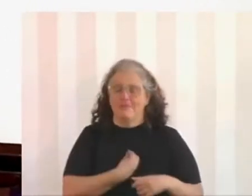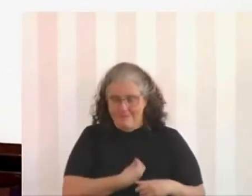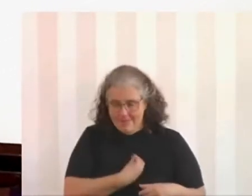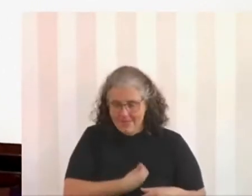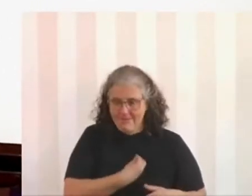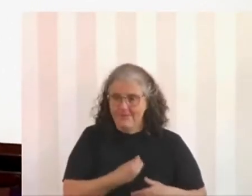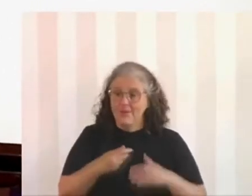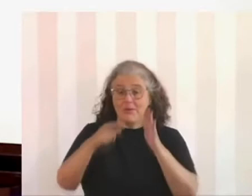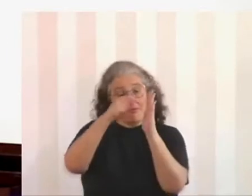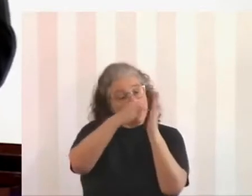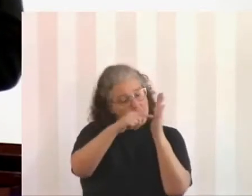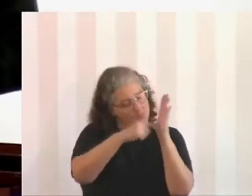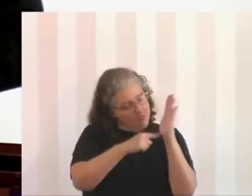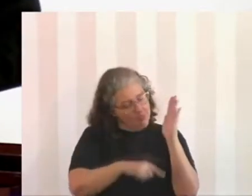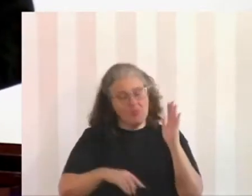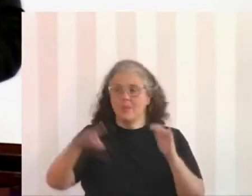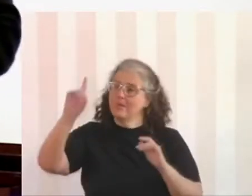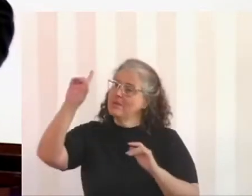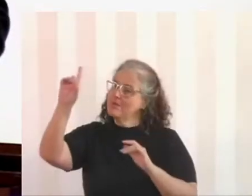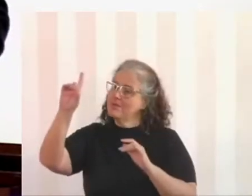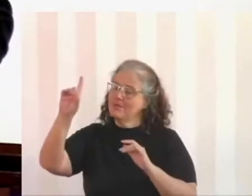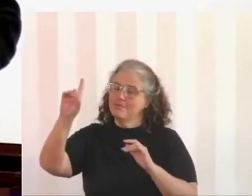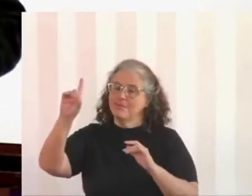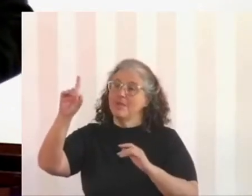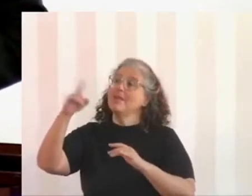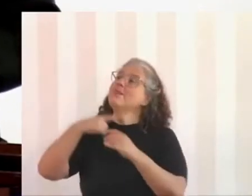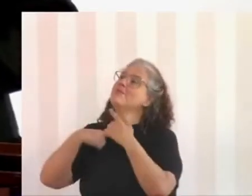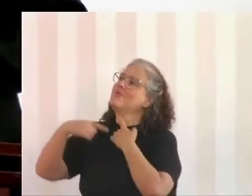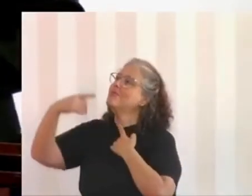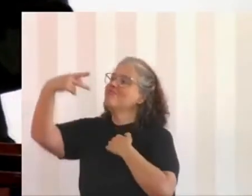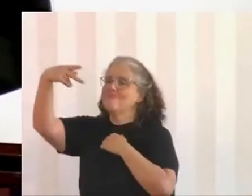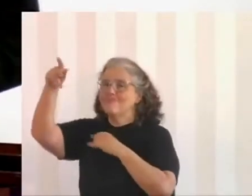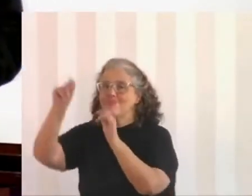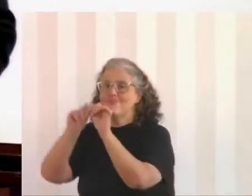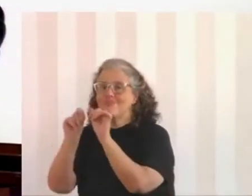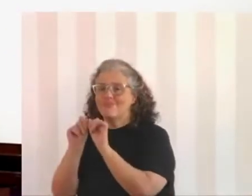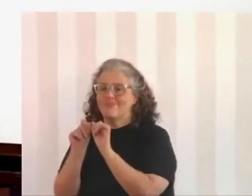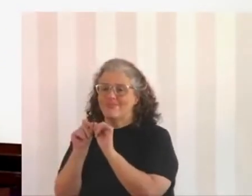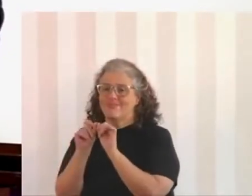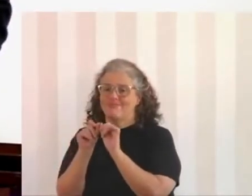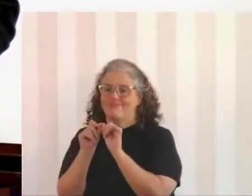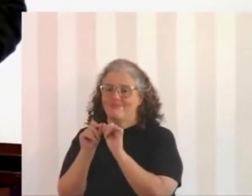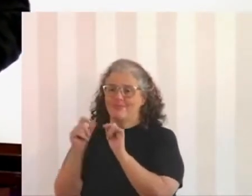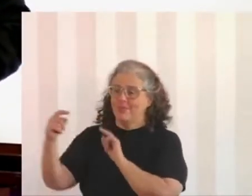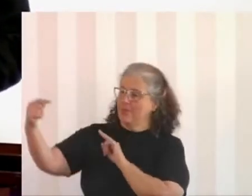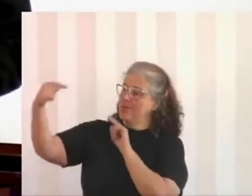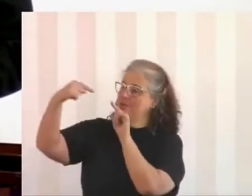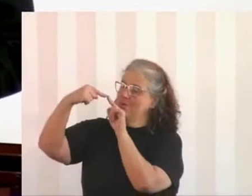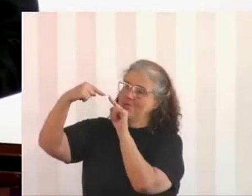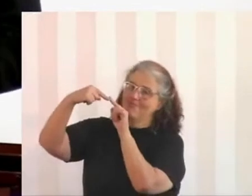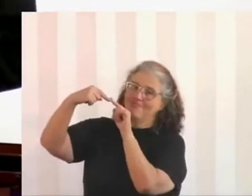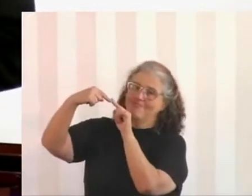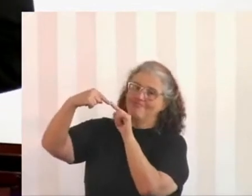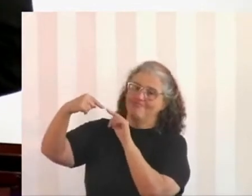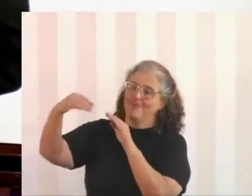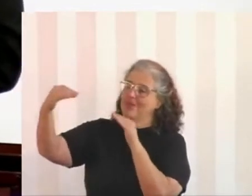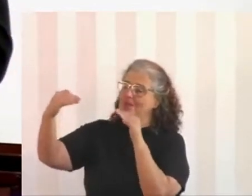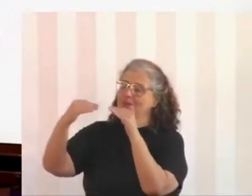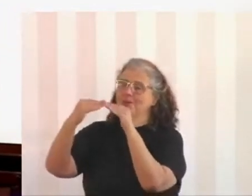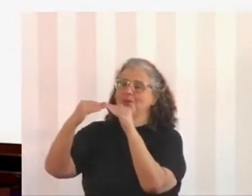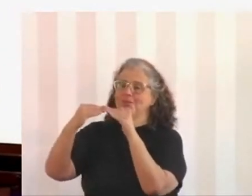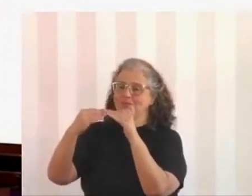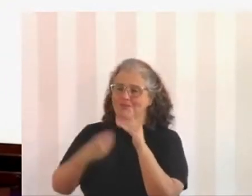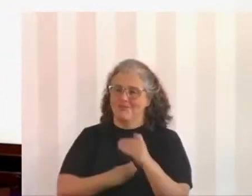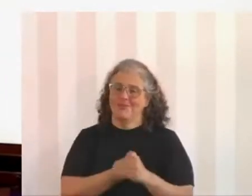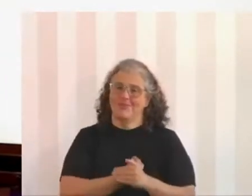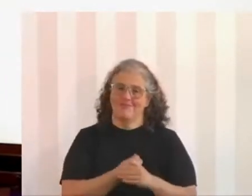plano, nós vivemos o seu modo, e nós vivemos conforme Cristo viveu. Por